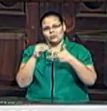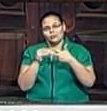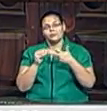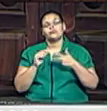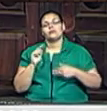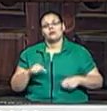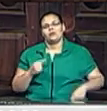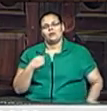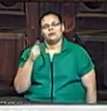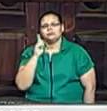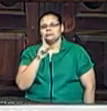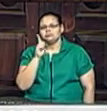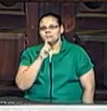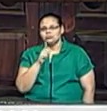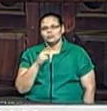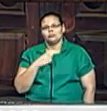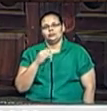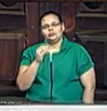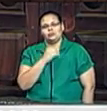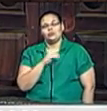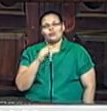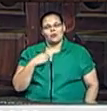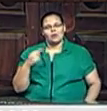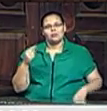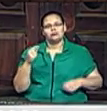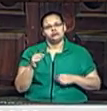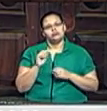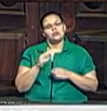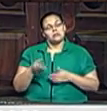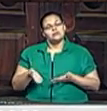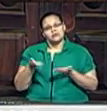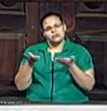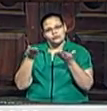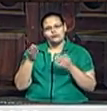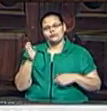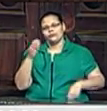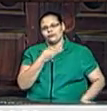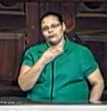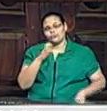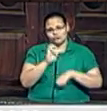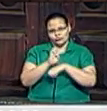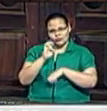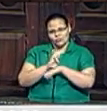incentivo do Estado para concluir o seu ensino médio, um incentivo do Estado para